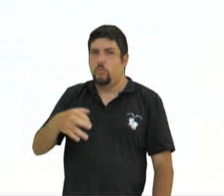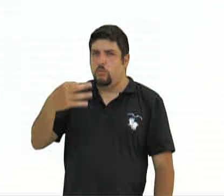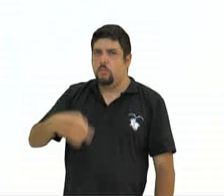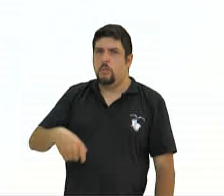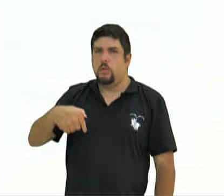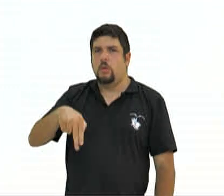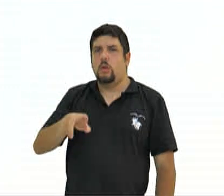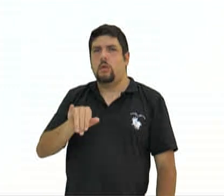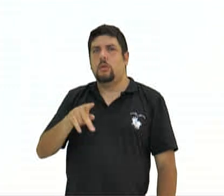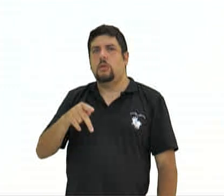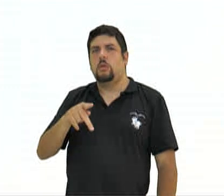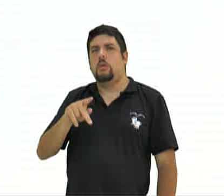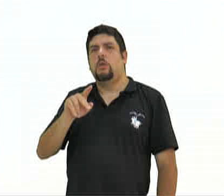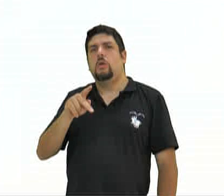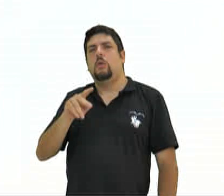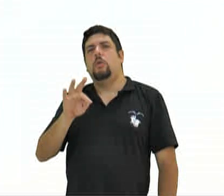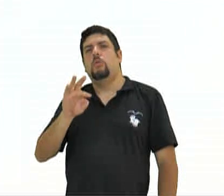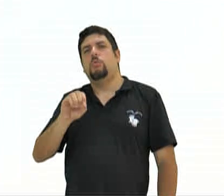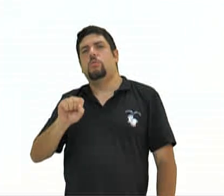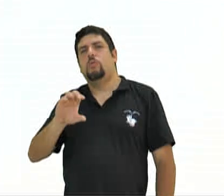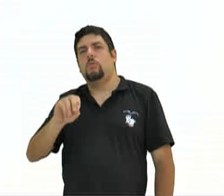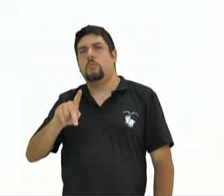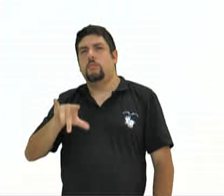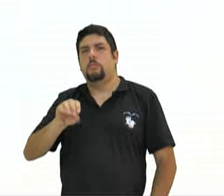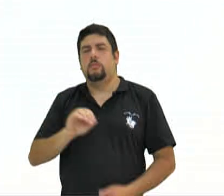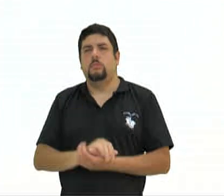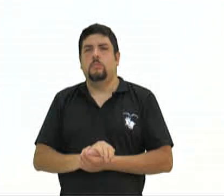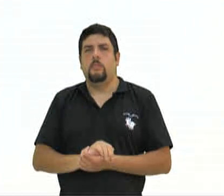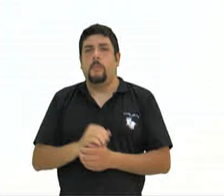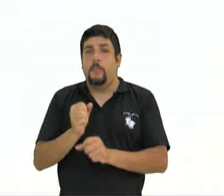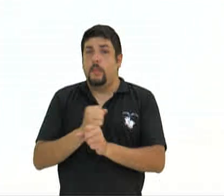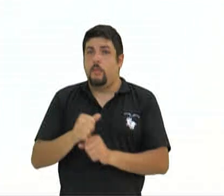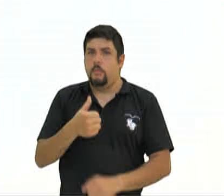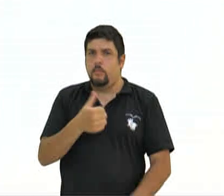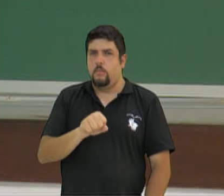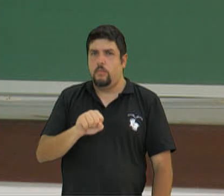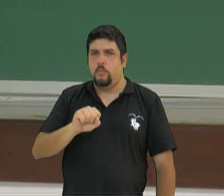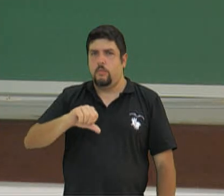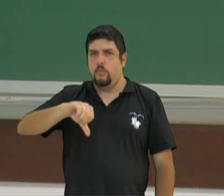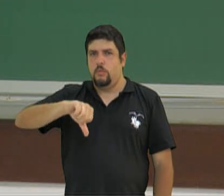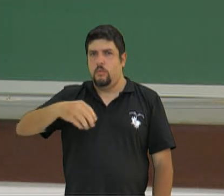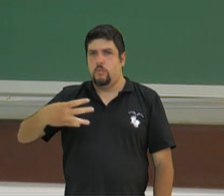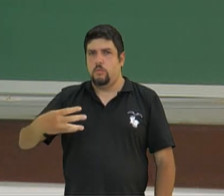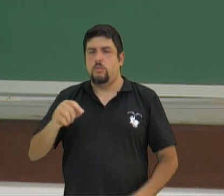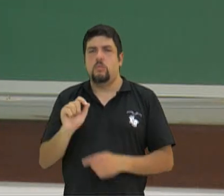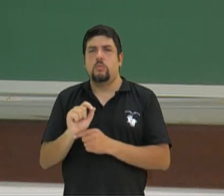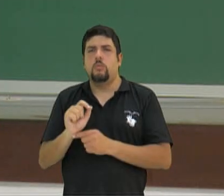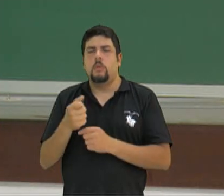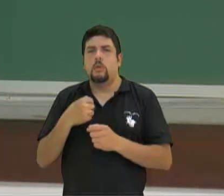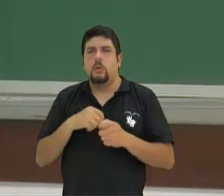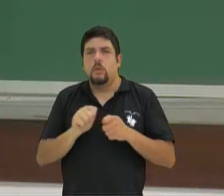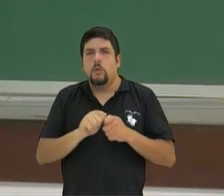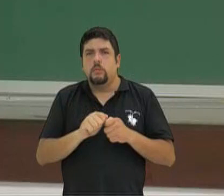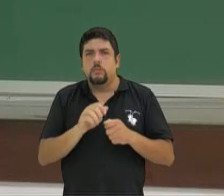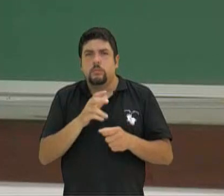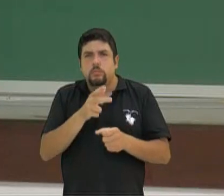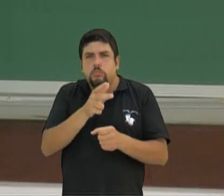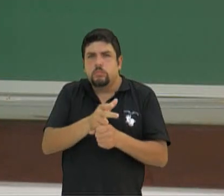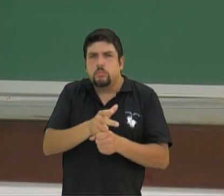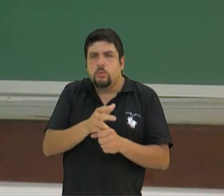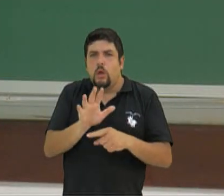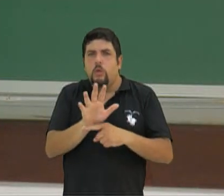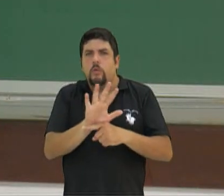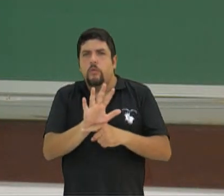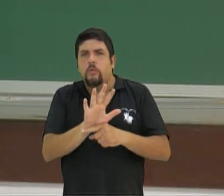tá? E esse engenheiro, em 1894, ele fez uma máquina individual onde assistia filmes de curta duração, no máximo